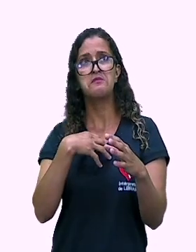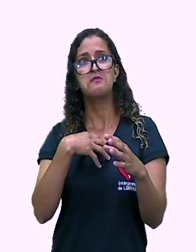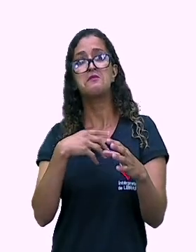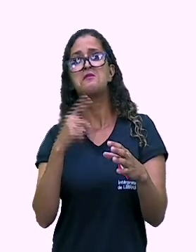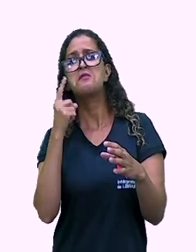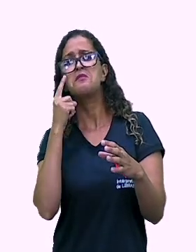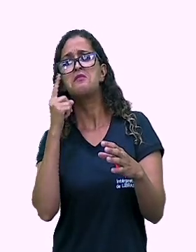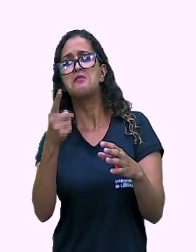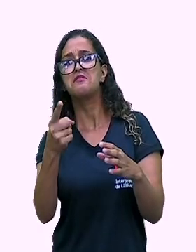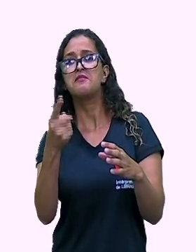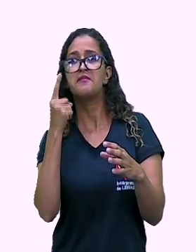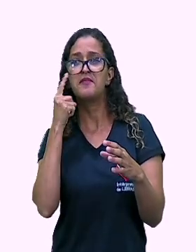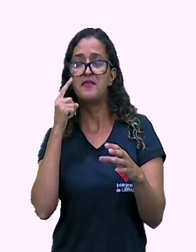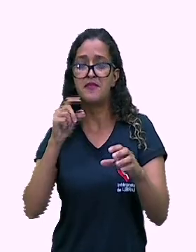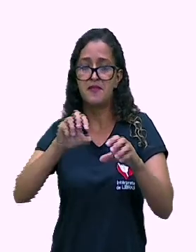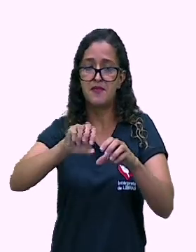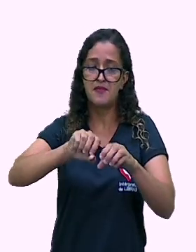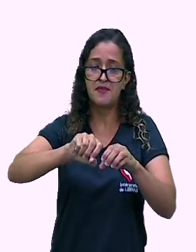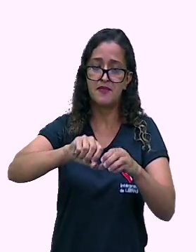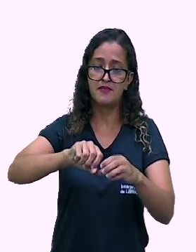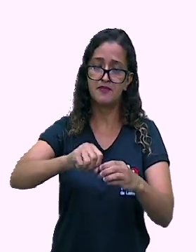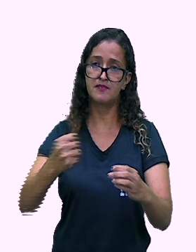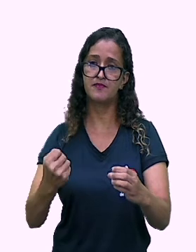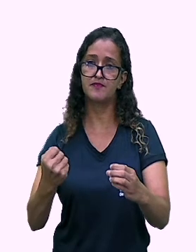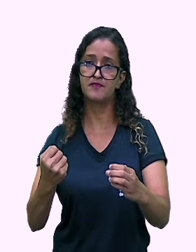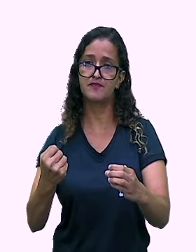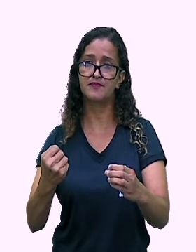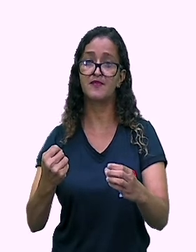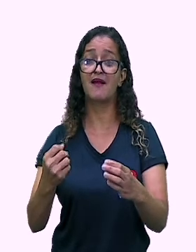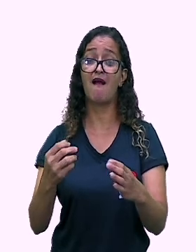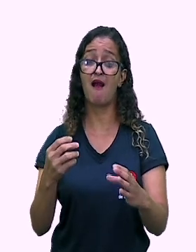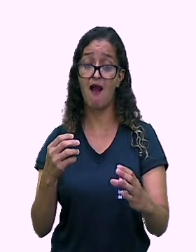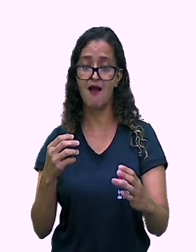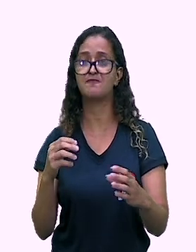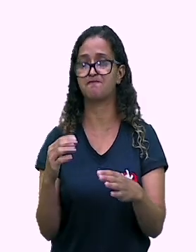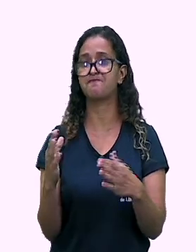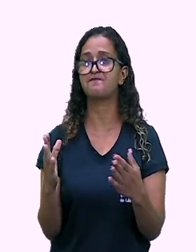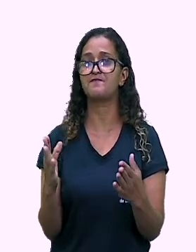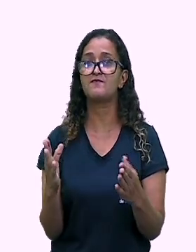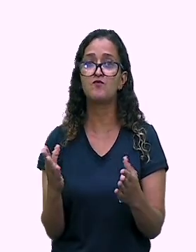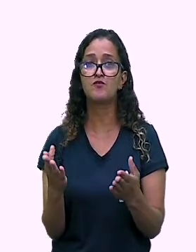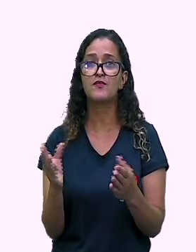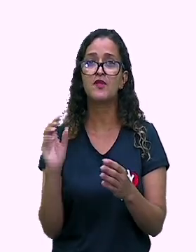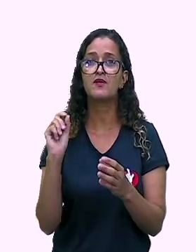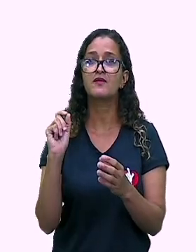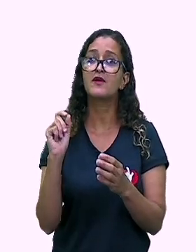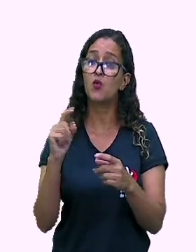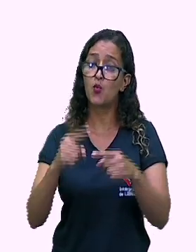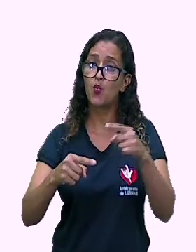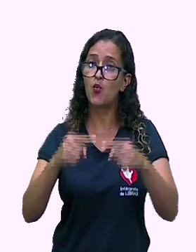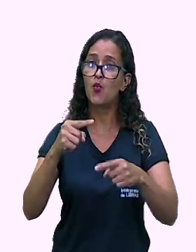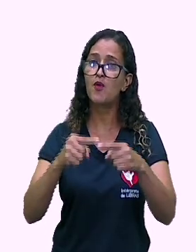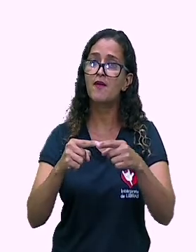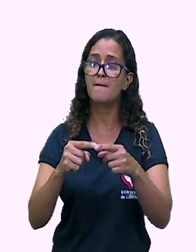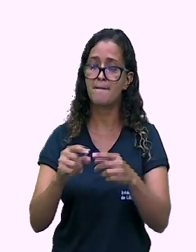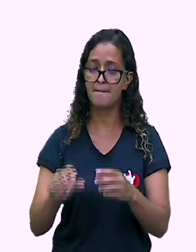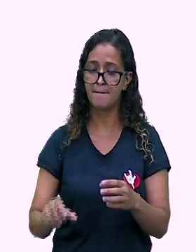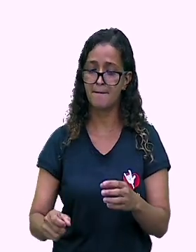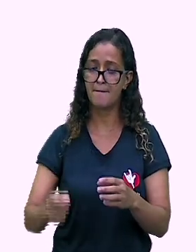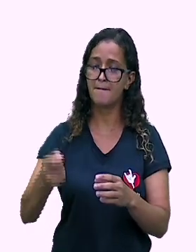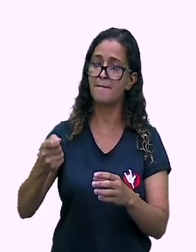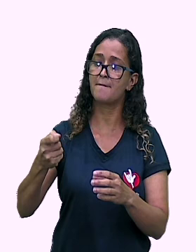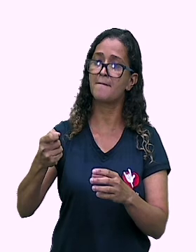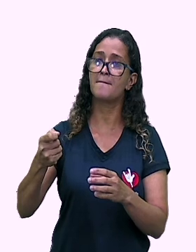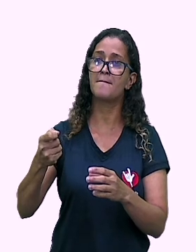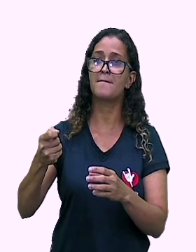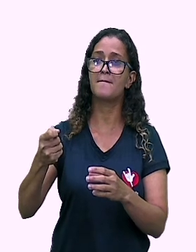você pode abrir. Outro exemplo também é o arremesso de um objeto para cima. Se